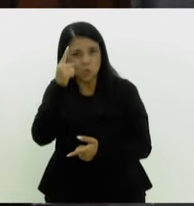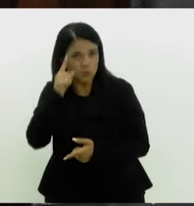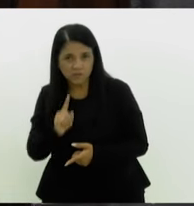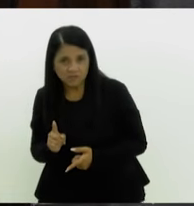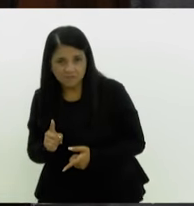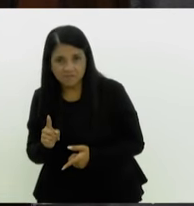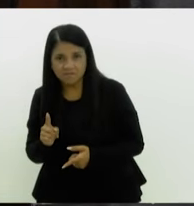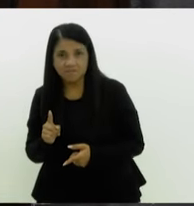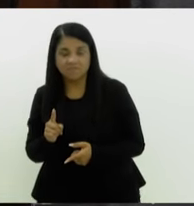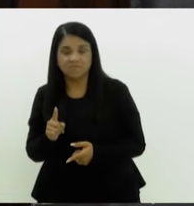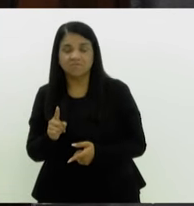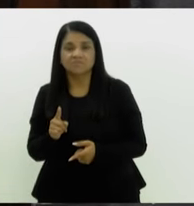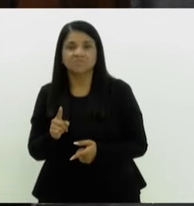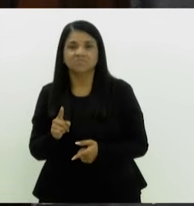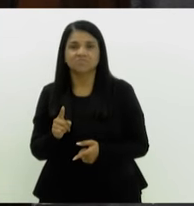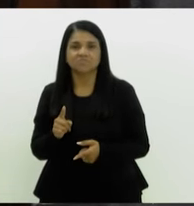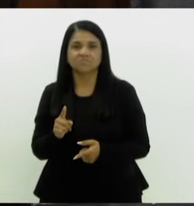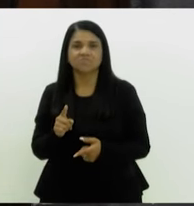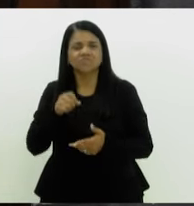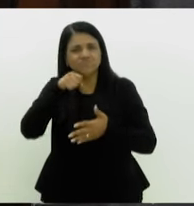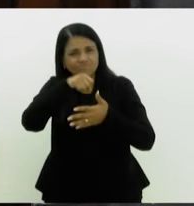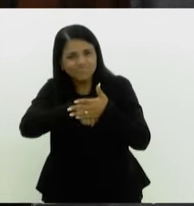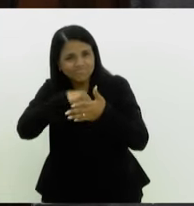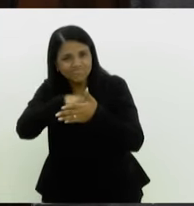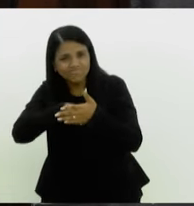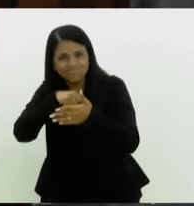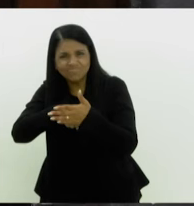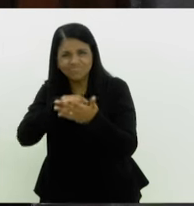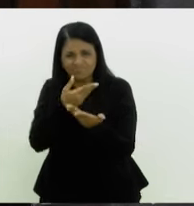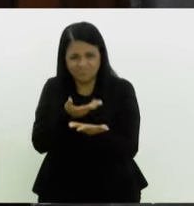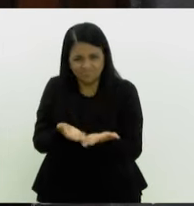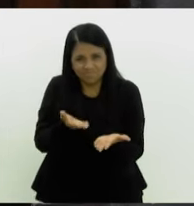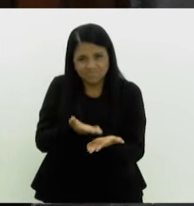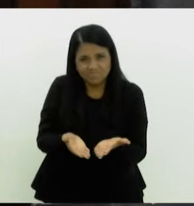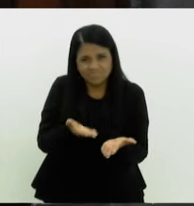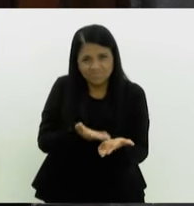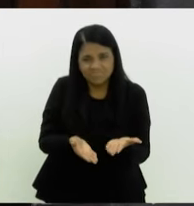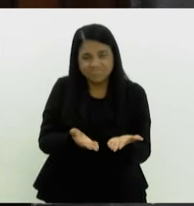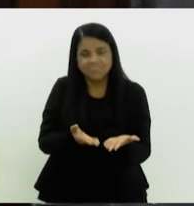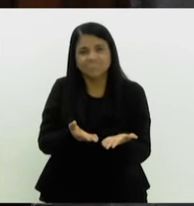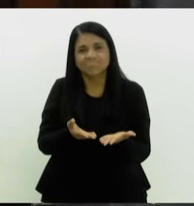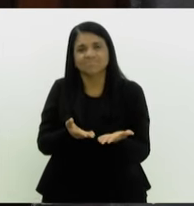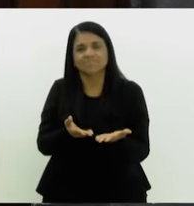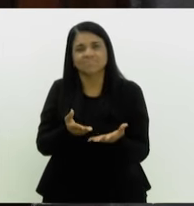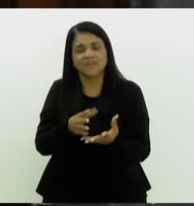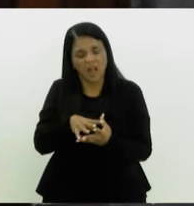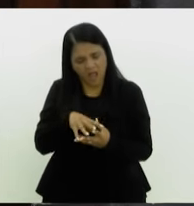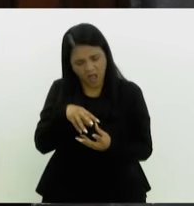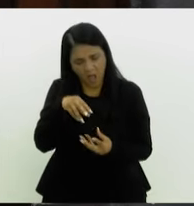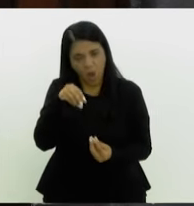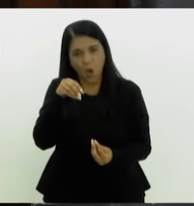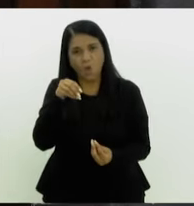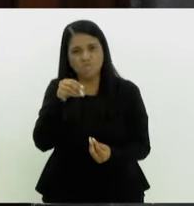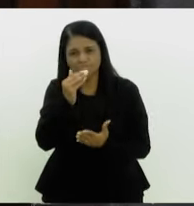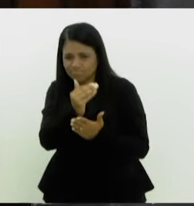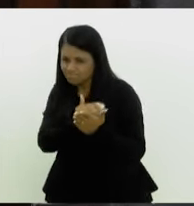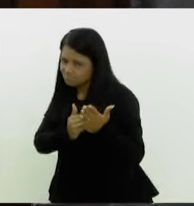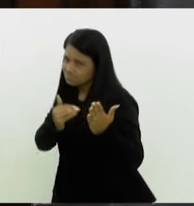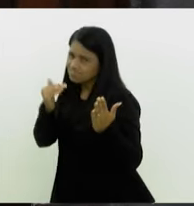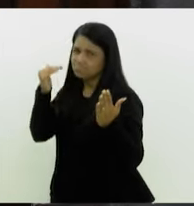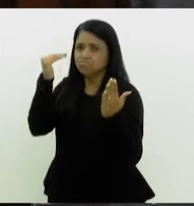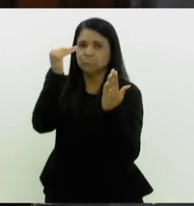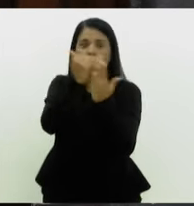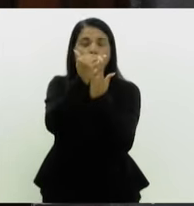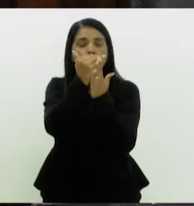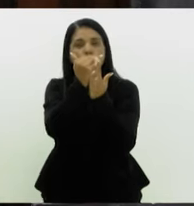saber mas são lutas e perdas que vão na alma e vão além do que a gente consegue